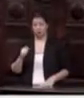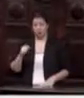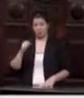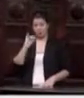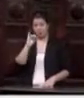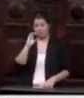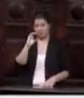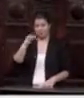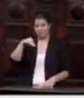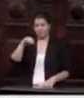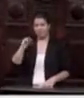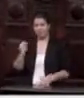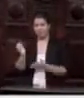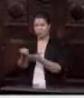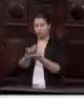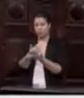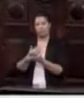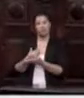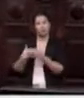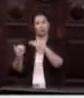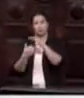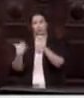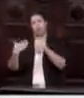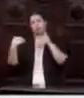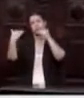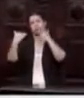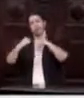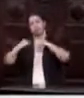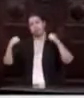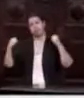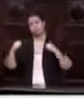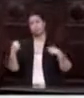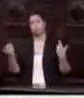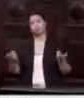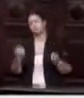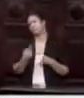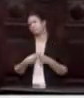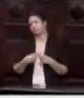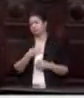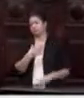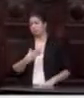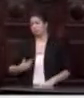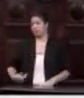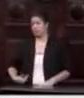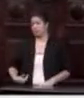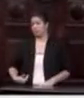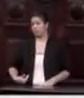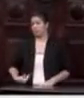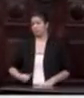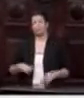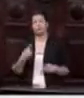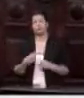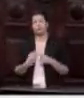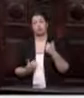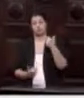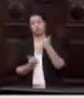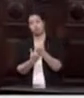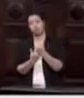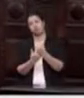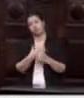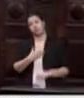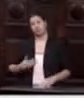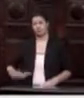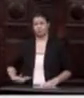ICMS tem que ser cobrado na origem. Por que que o governador, por que que o vice-governador,